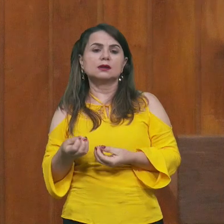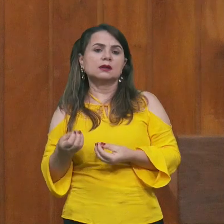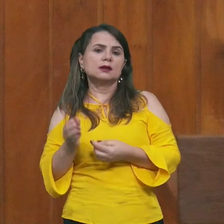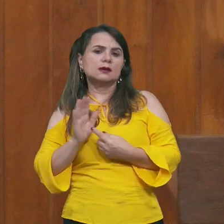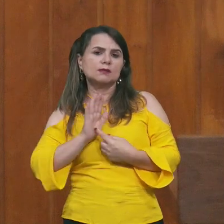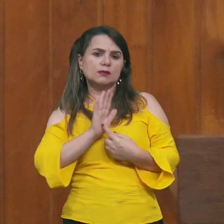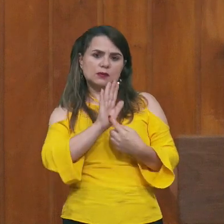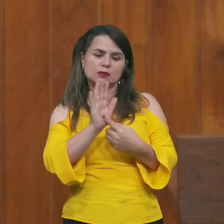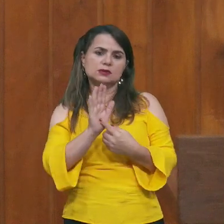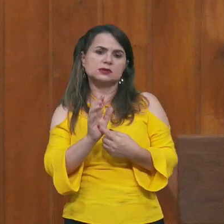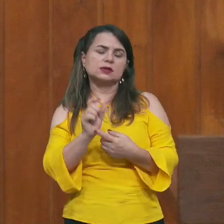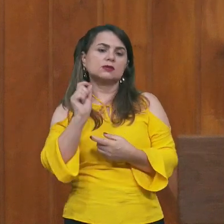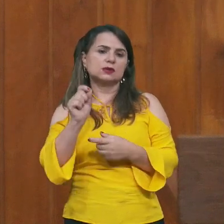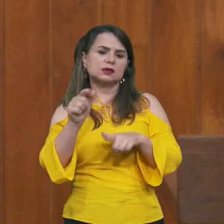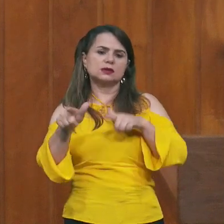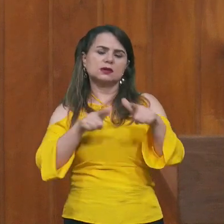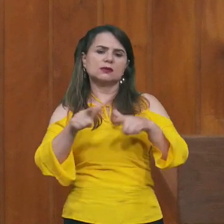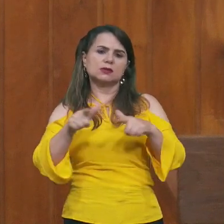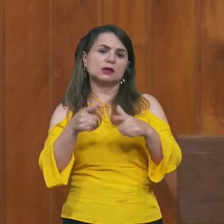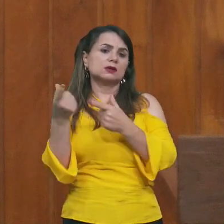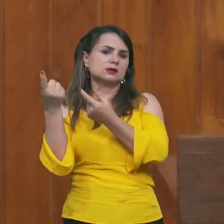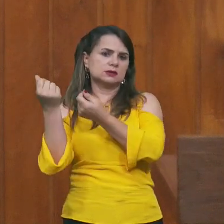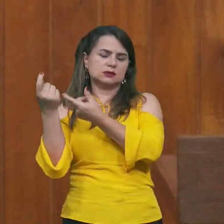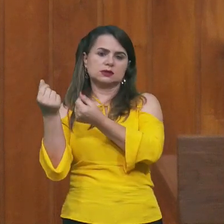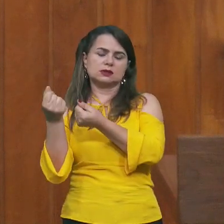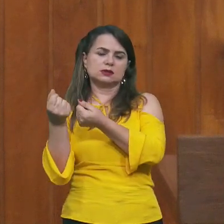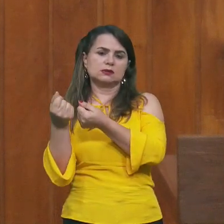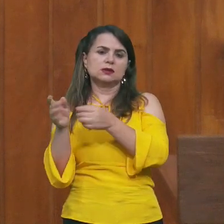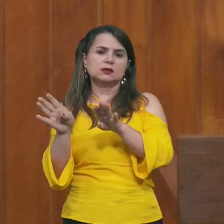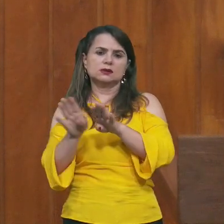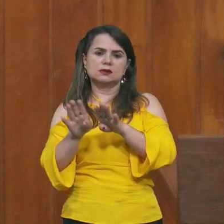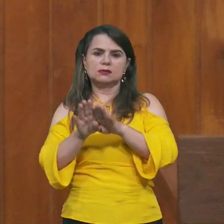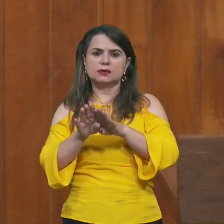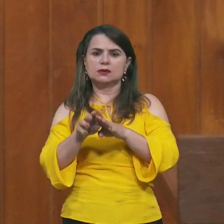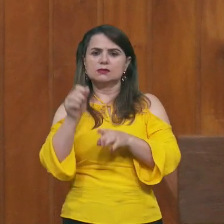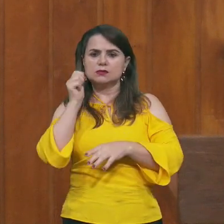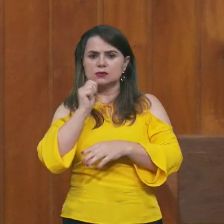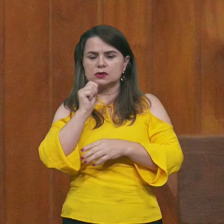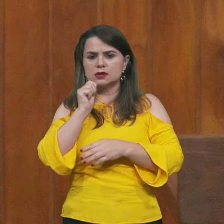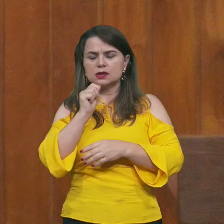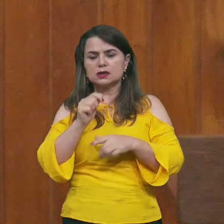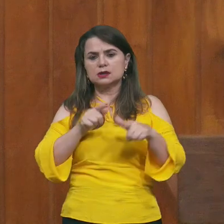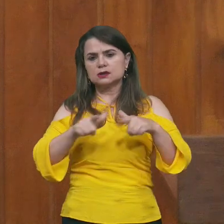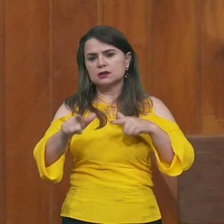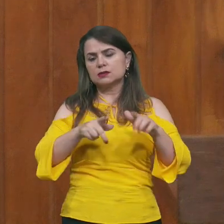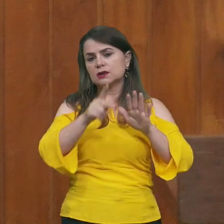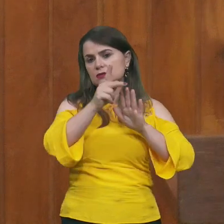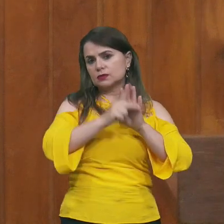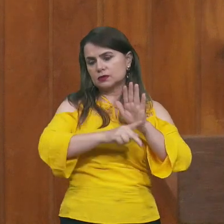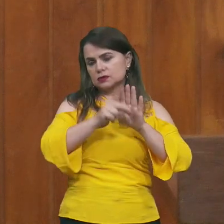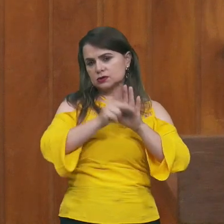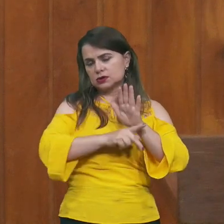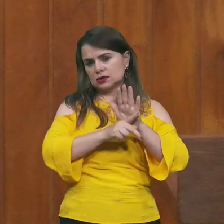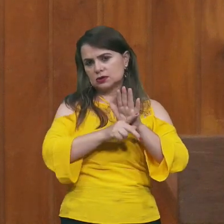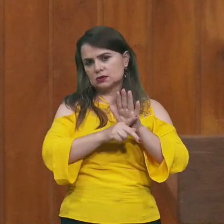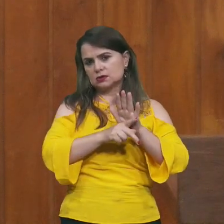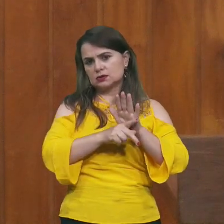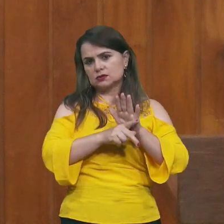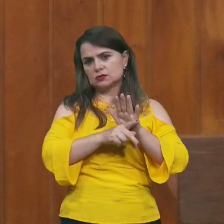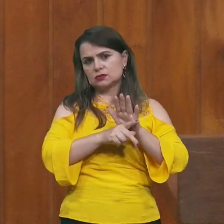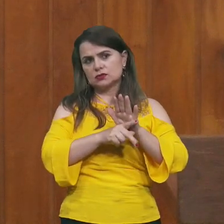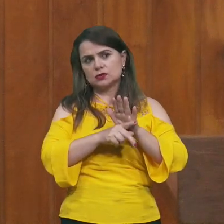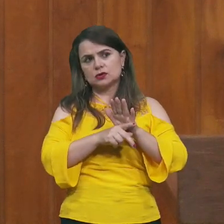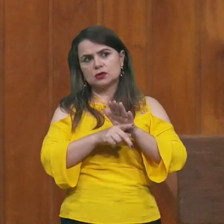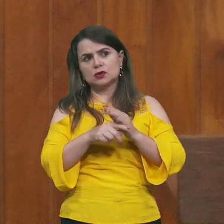renda. E também vai capacitar servidoras municipais no projeto das justiceiras ou justiça de saia, das